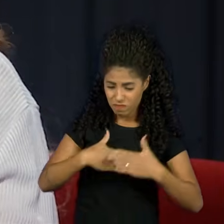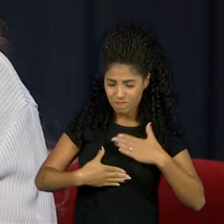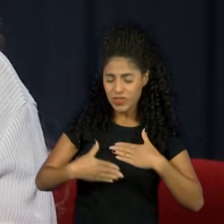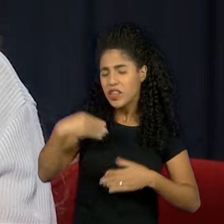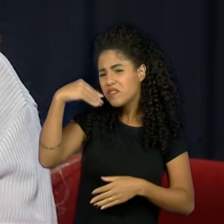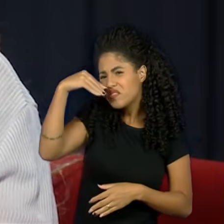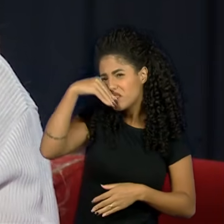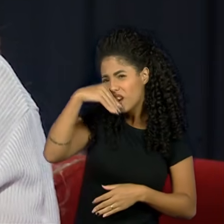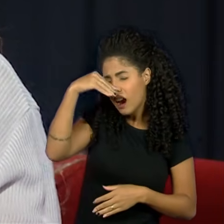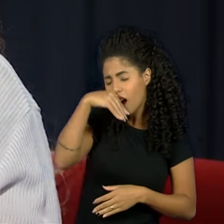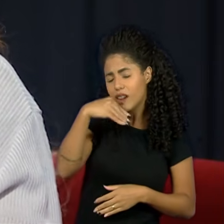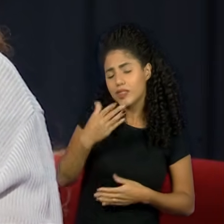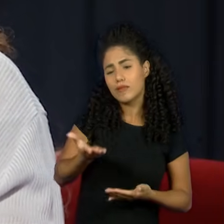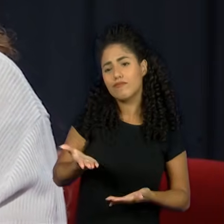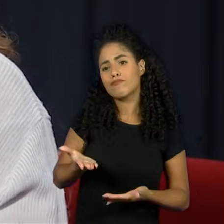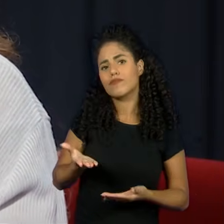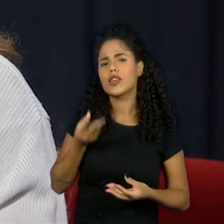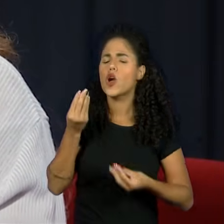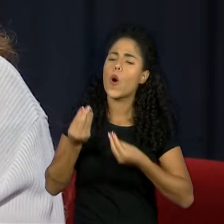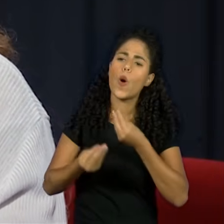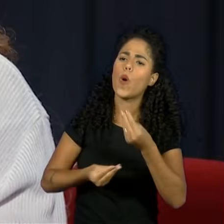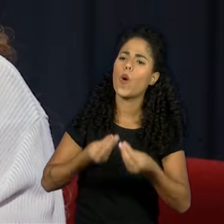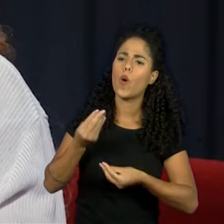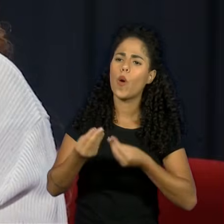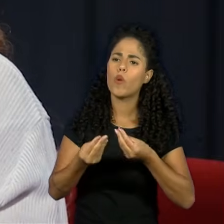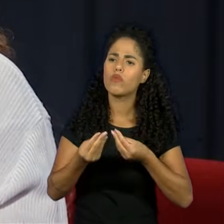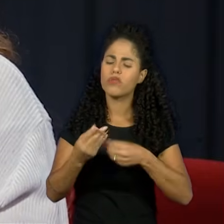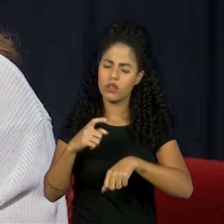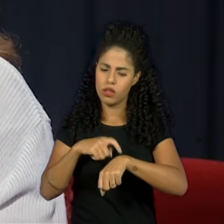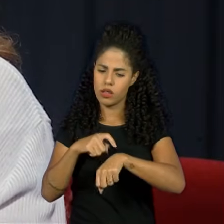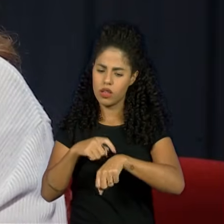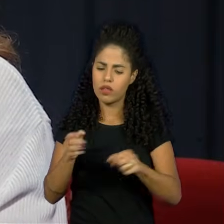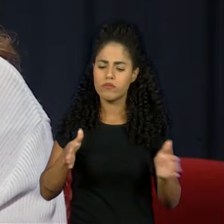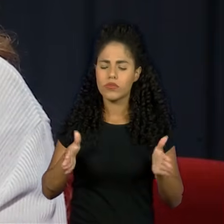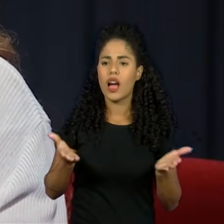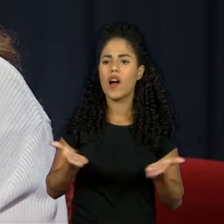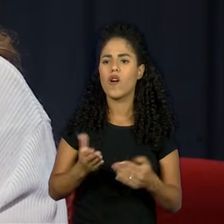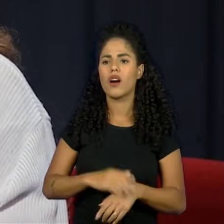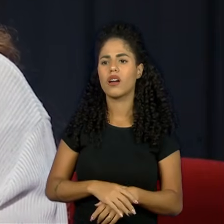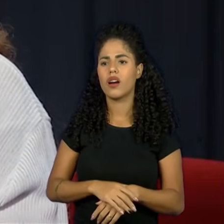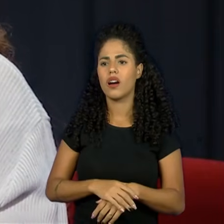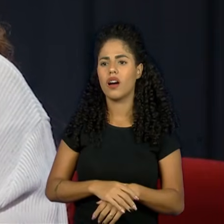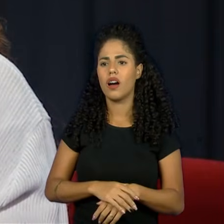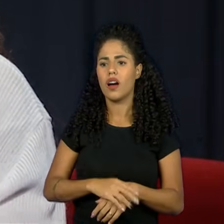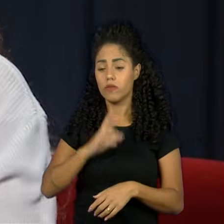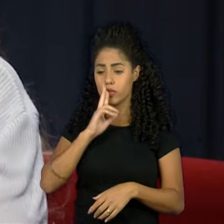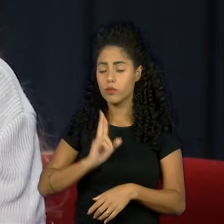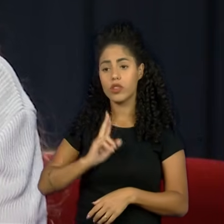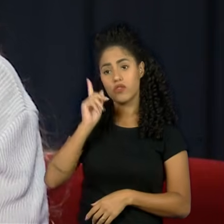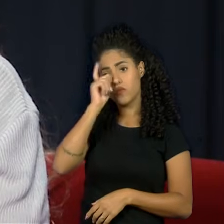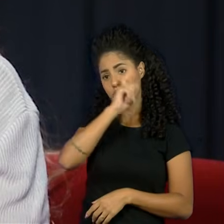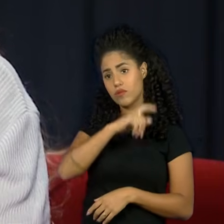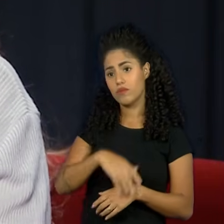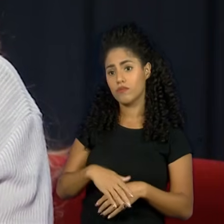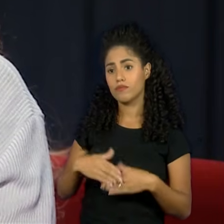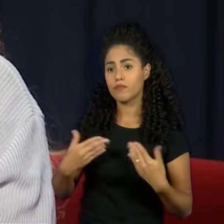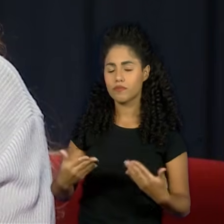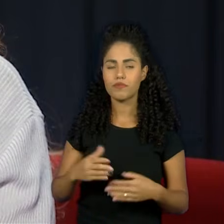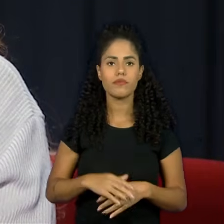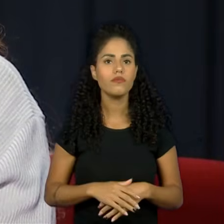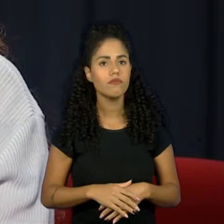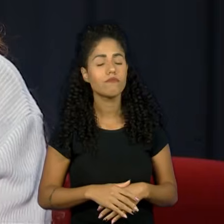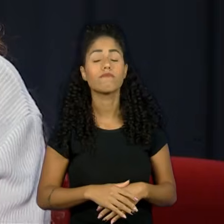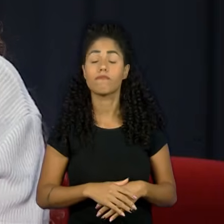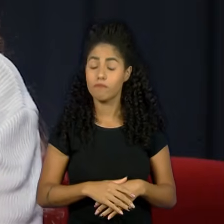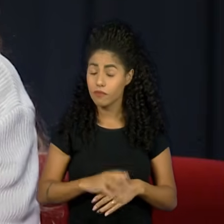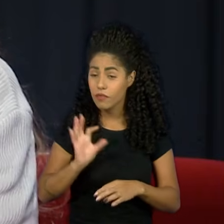fazer o tratamento. E como é para você esse momento? Ah, está muito difícil. Em geral, quando eu chego até aí,